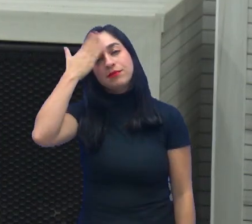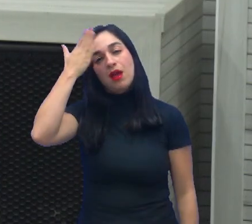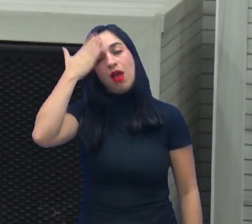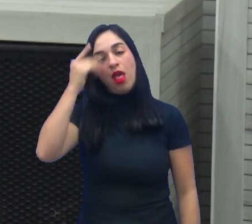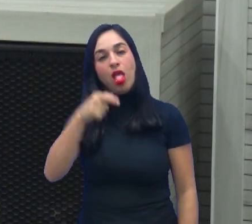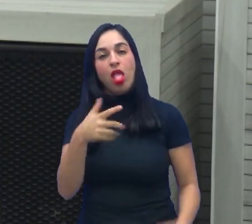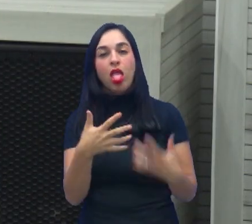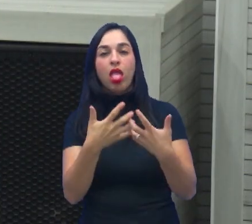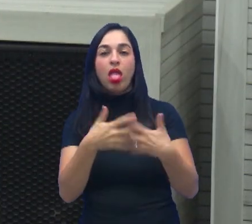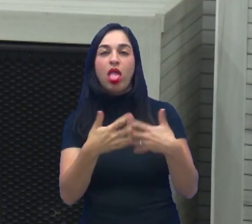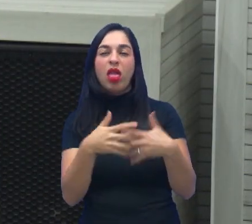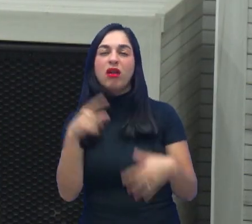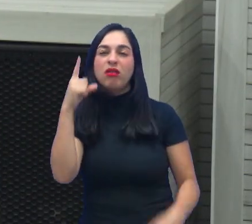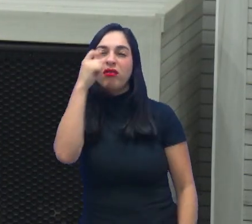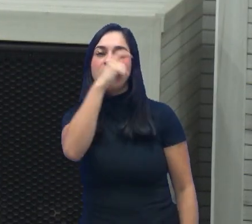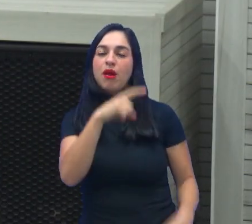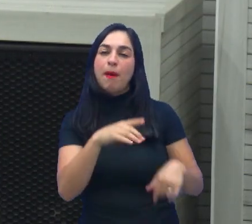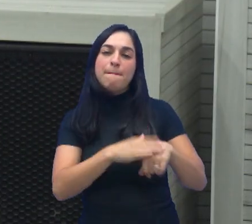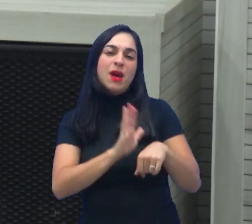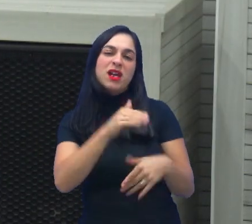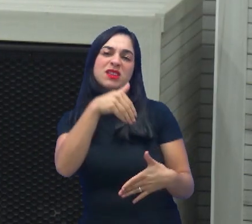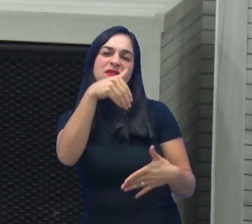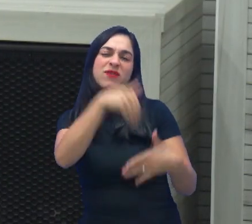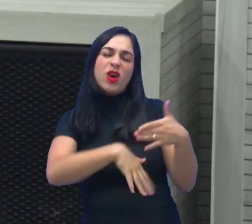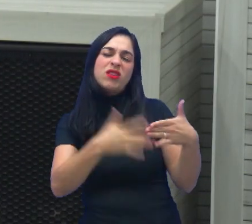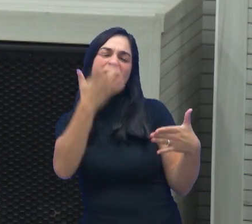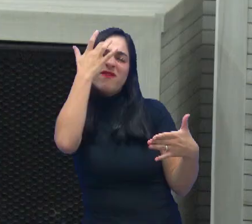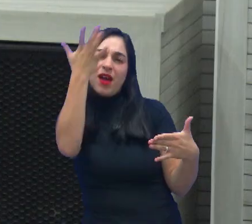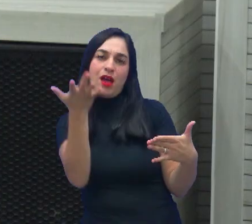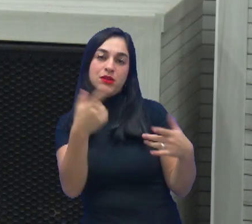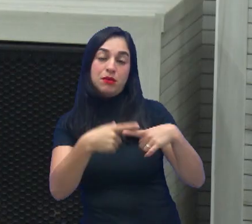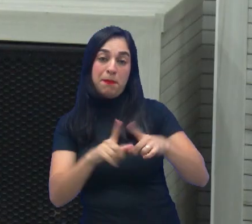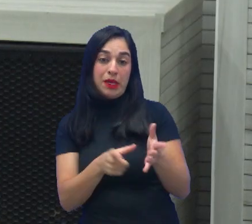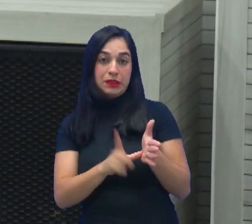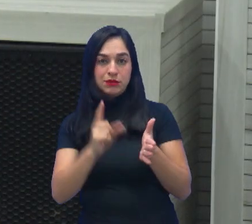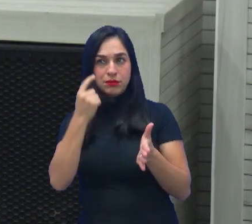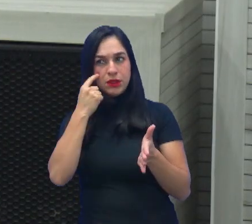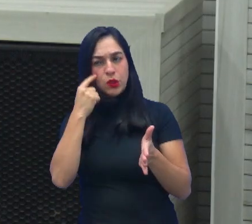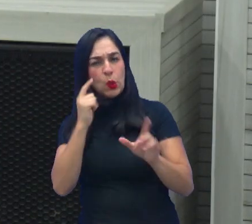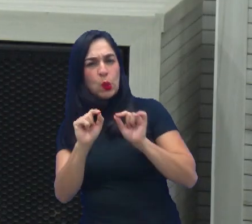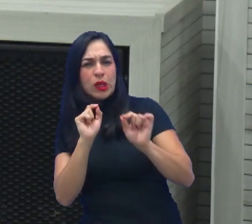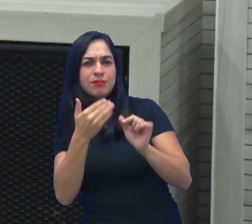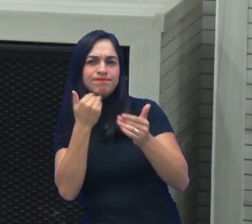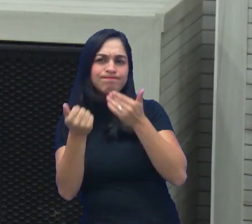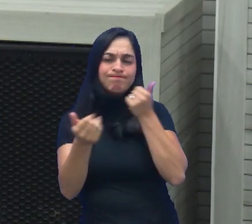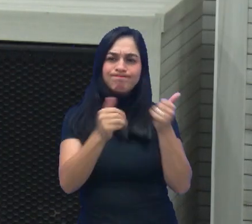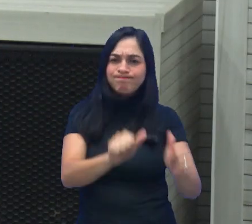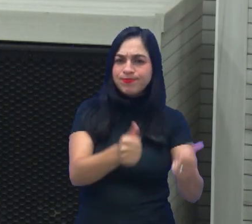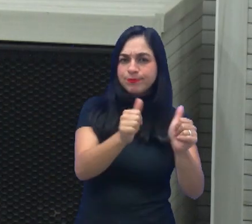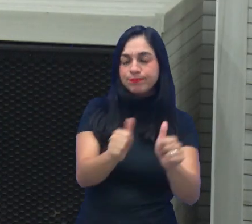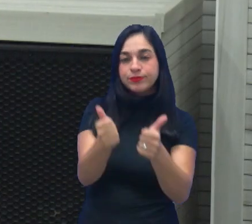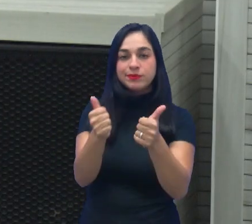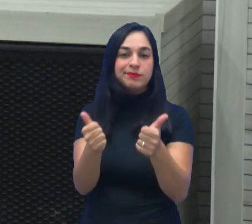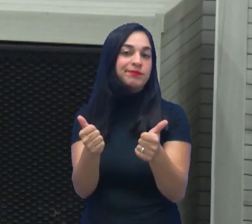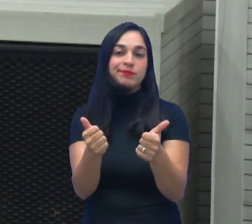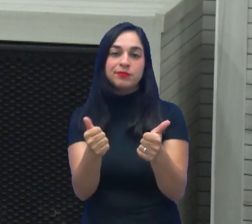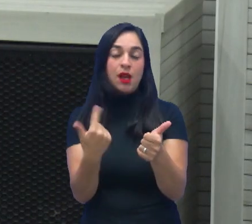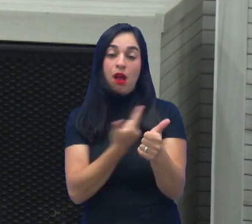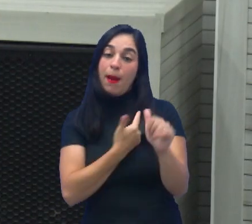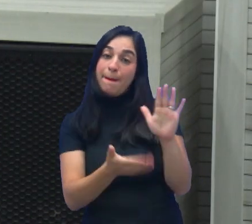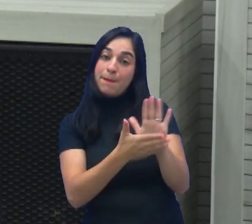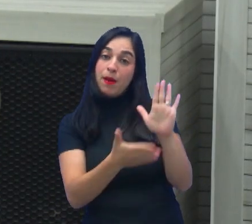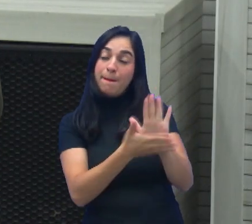É mais fácil votar, mas difícil pensar naquilo que pode melhorar. A gente está fazendo uma proposta para que a Prefeitura